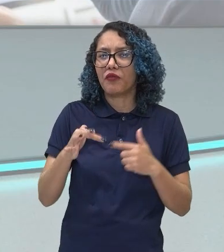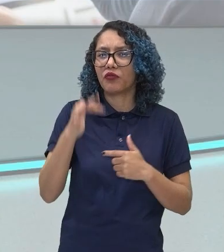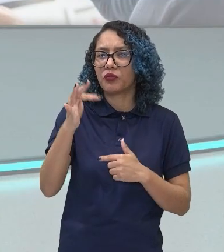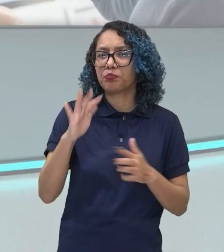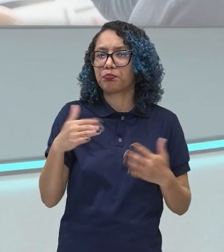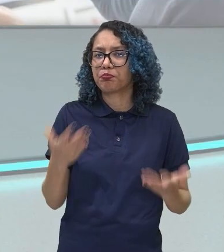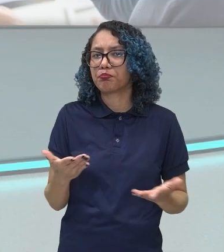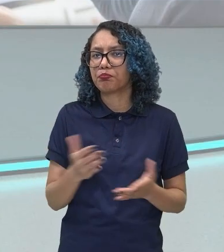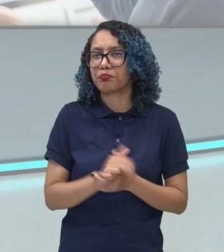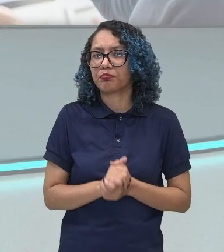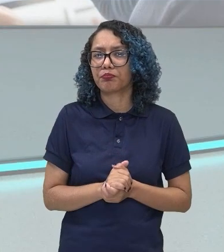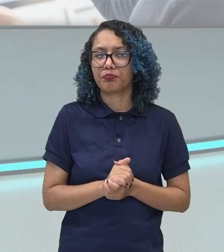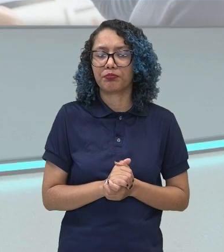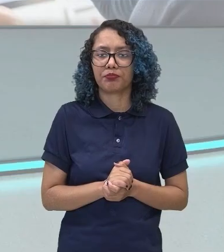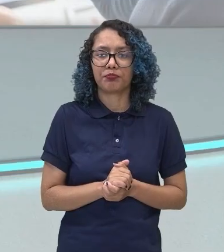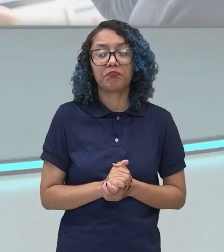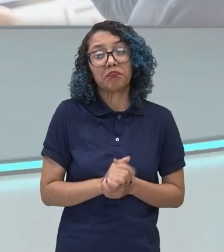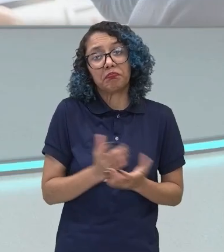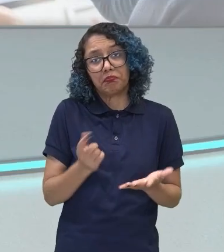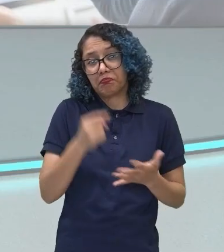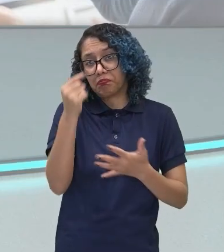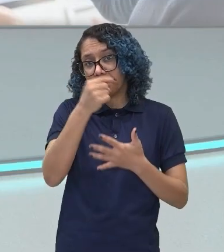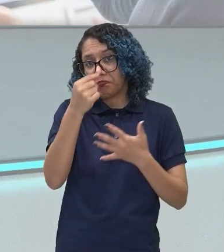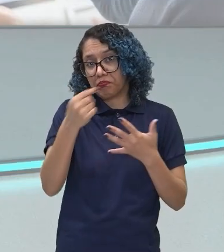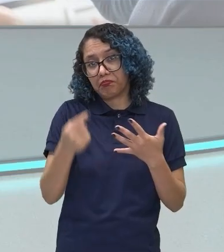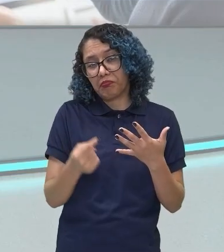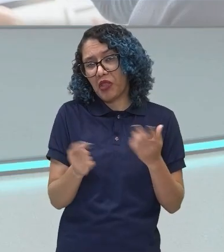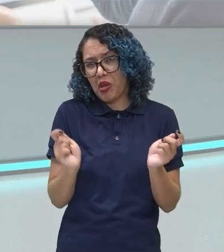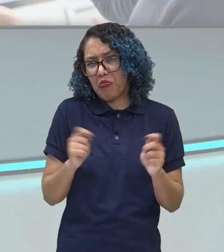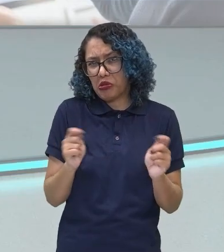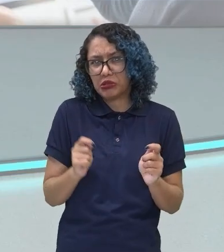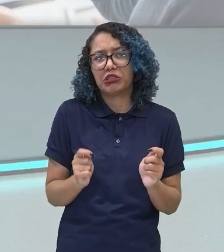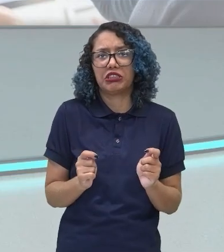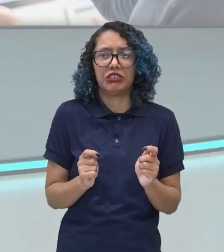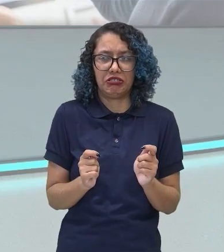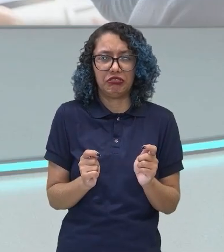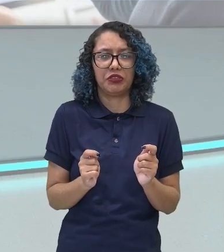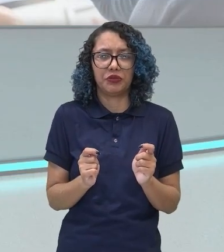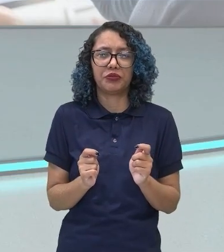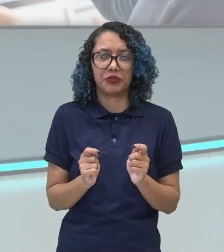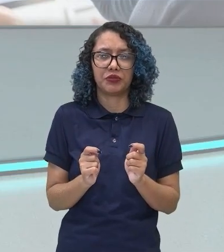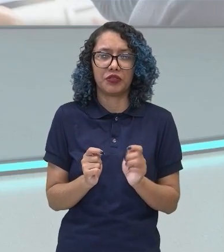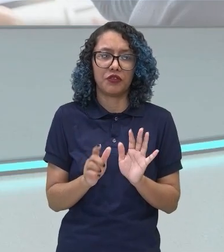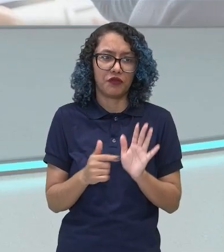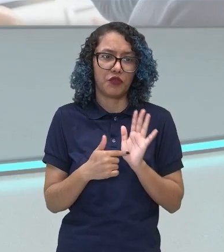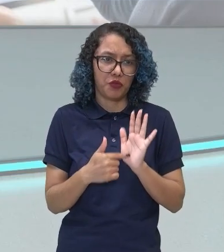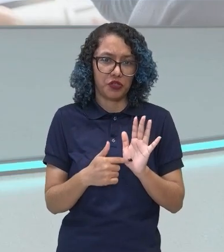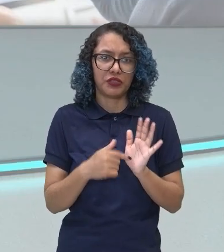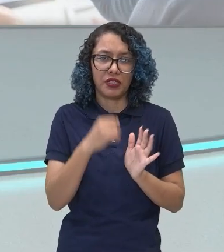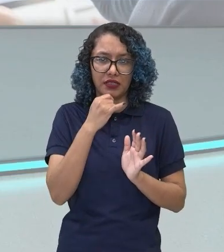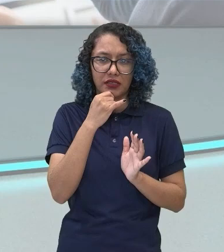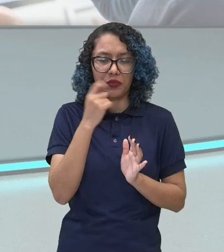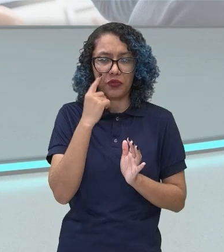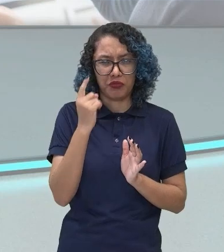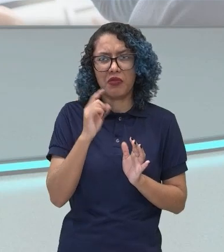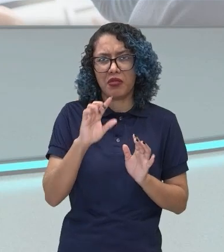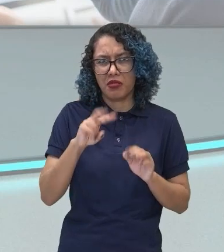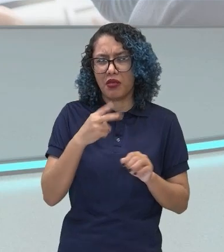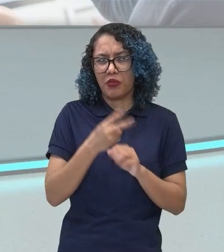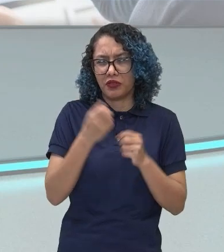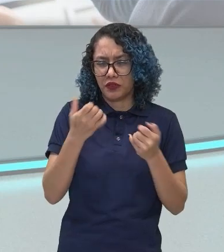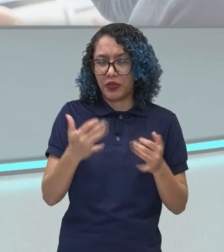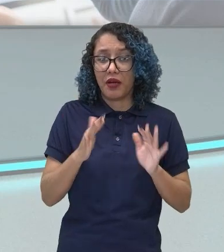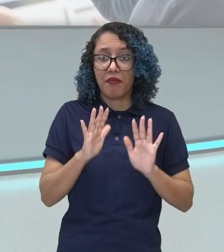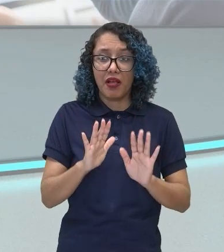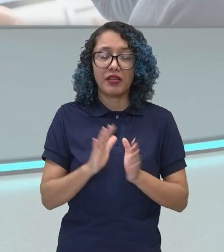temos aí várias possibilidades, né? Temos vários exemplos aqui, a gente vai abordar isso aqui com um pouquinho mais de atenção, mas eu